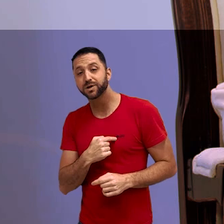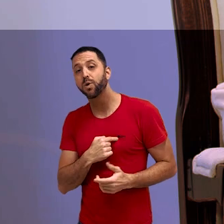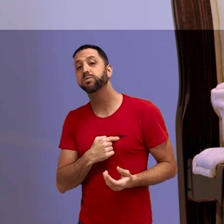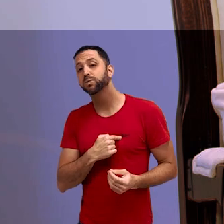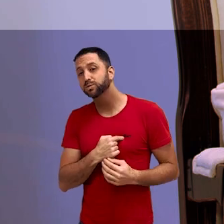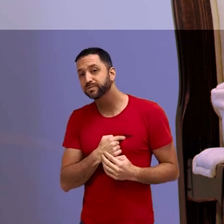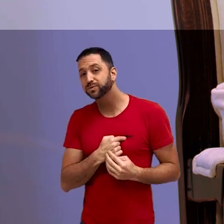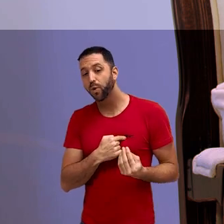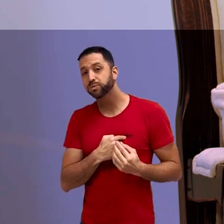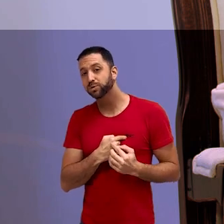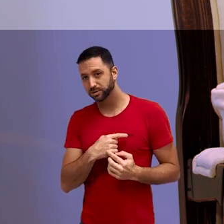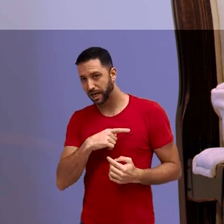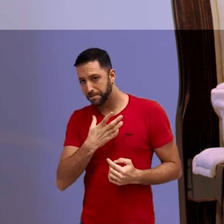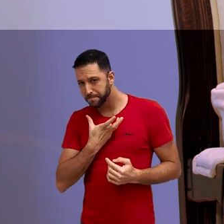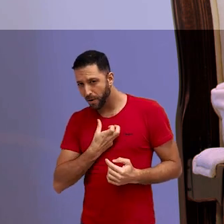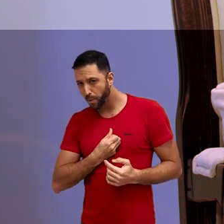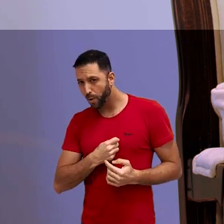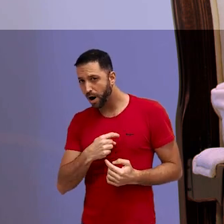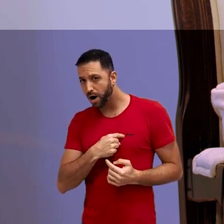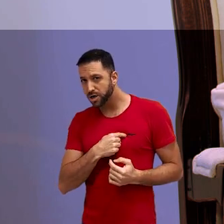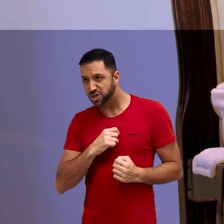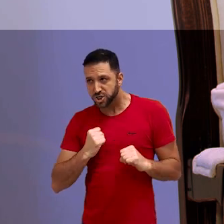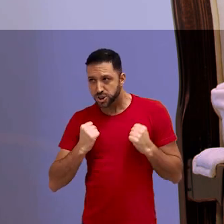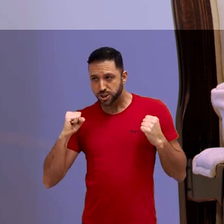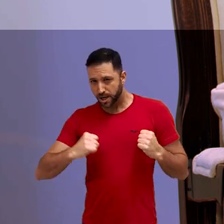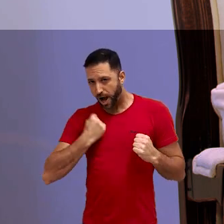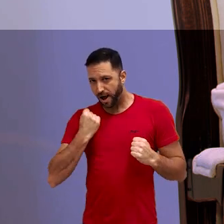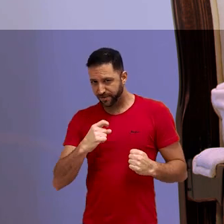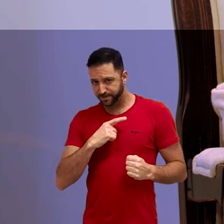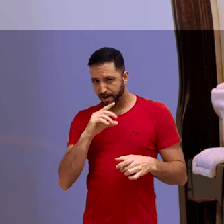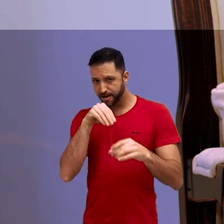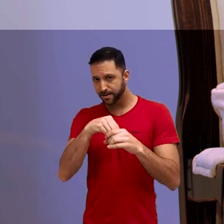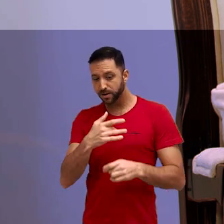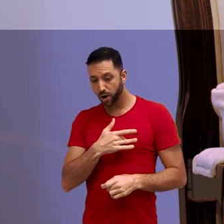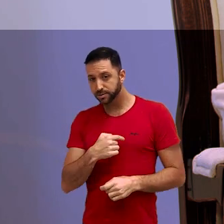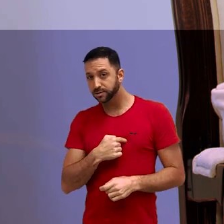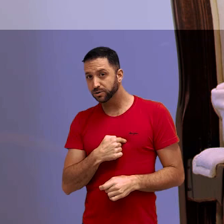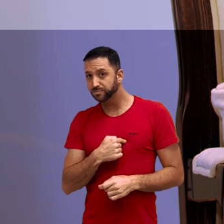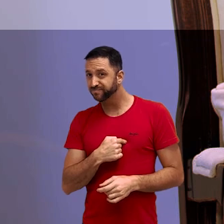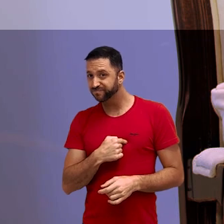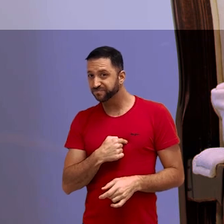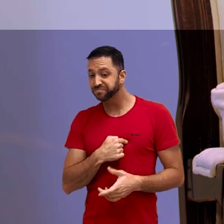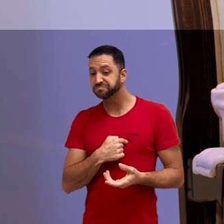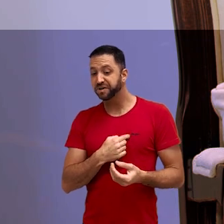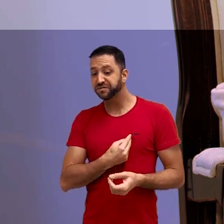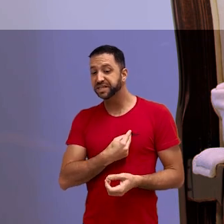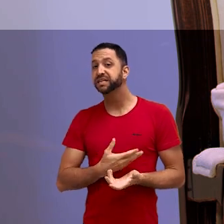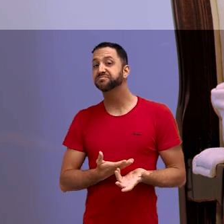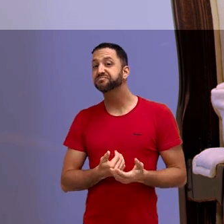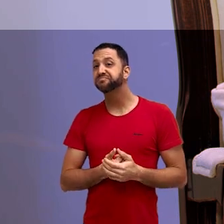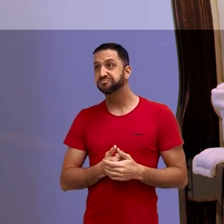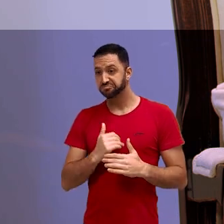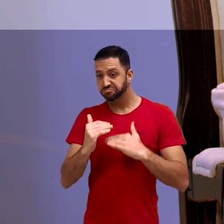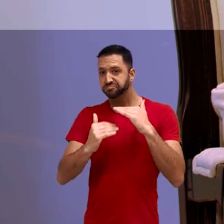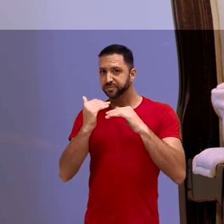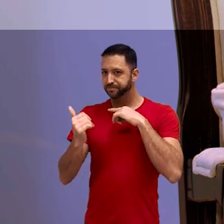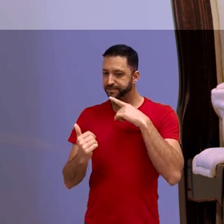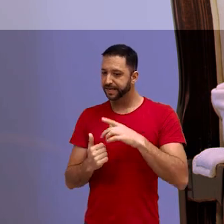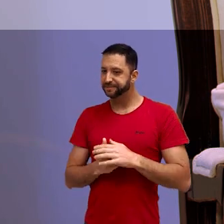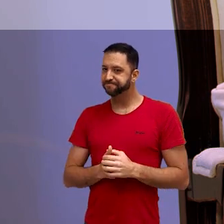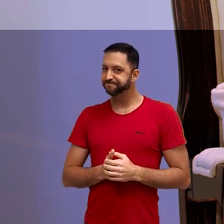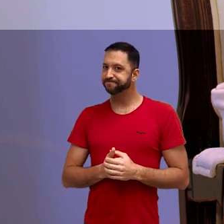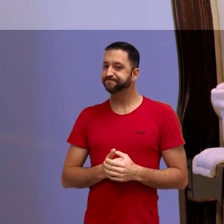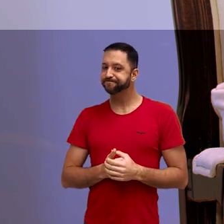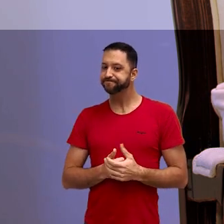esse coraçãozinho? Como é que está essa mente? Tem mágoa? Tem raiva? Isso não leva a gente a lugar